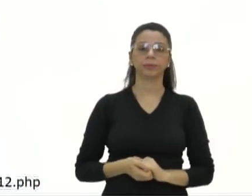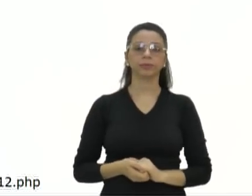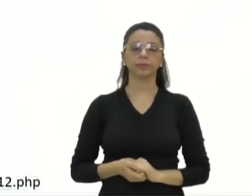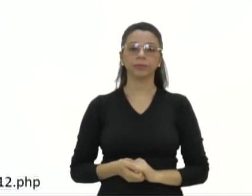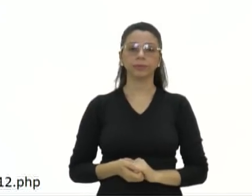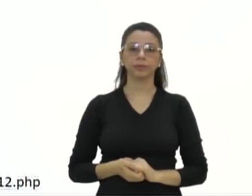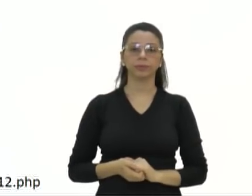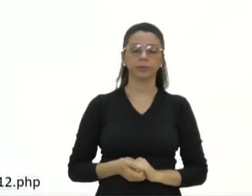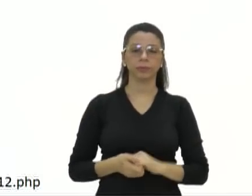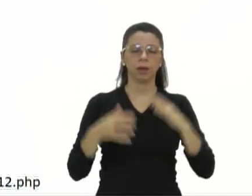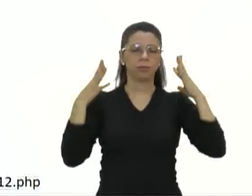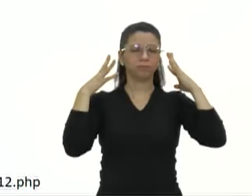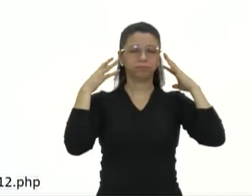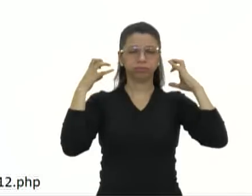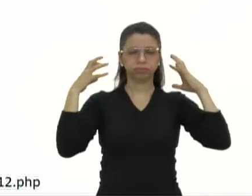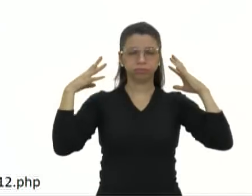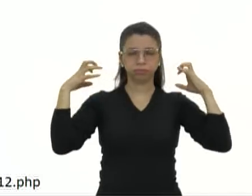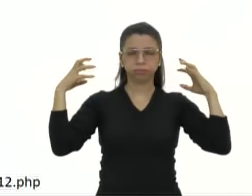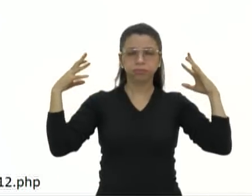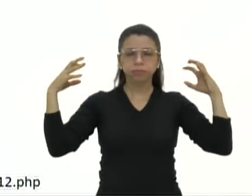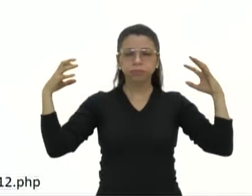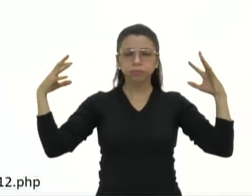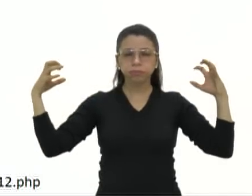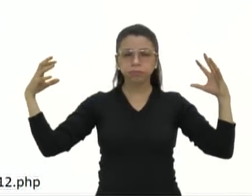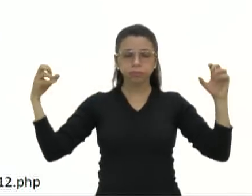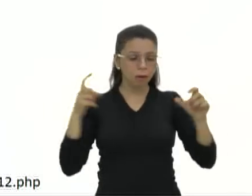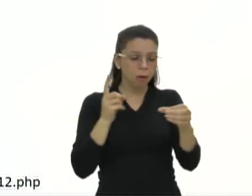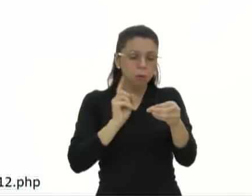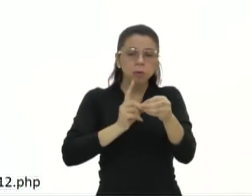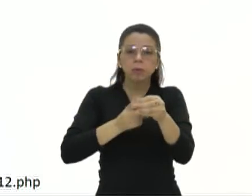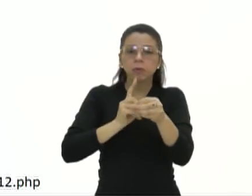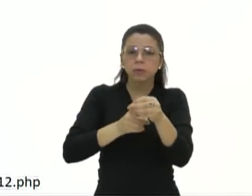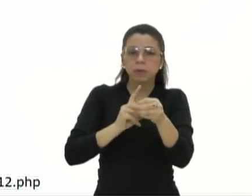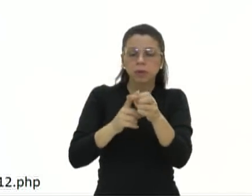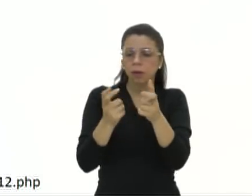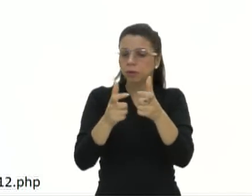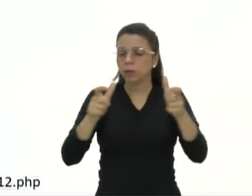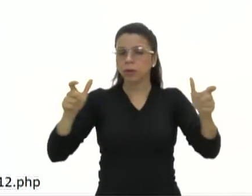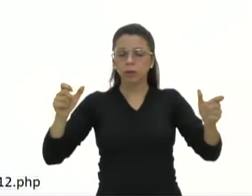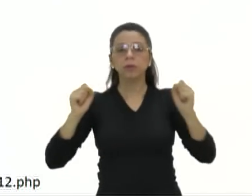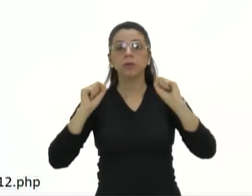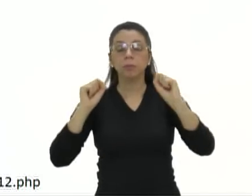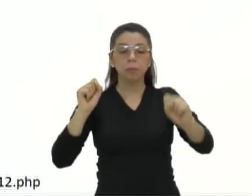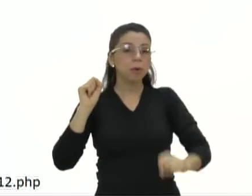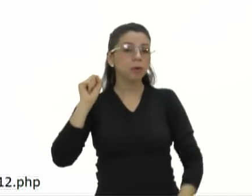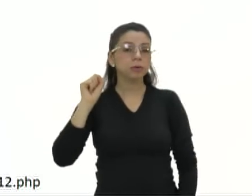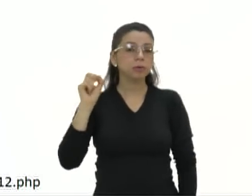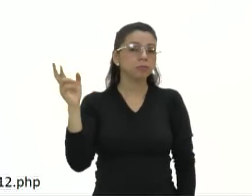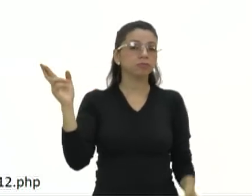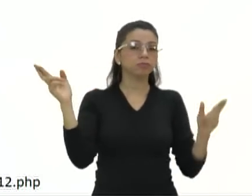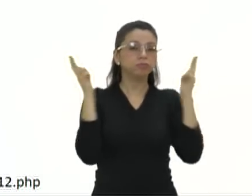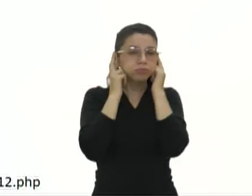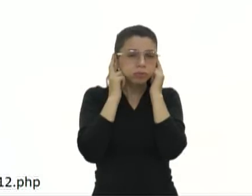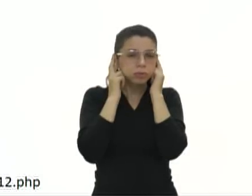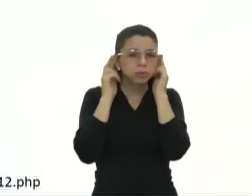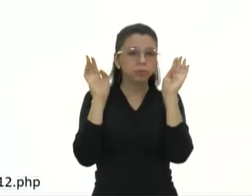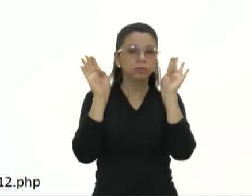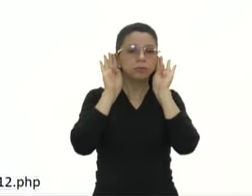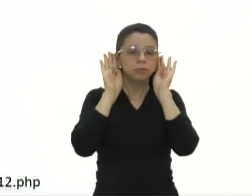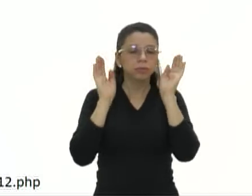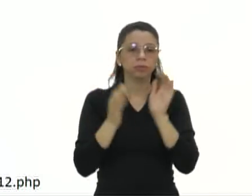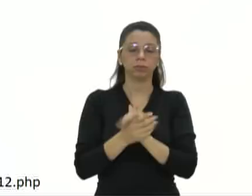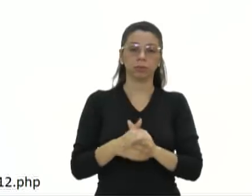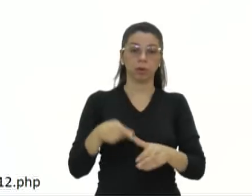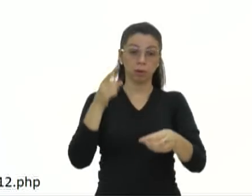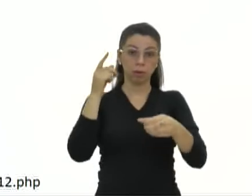grandes cidades pode causar surdez. E o subtítulo diz, Em São Paulo, moradores estão